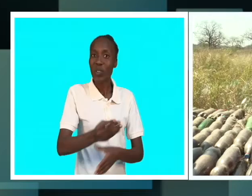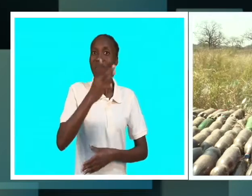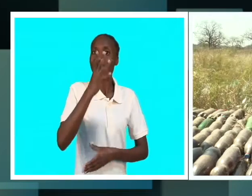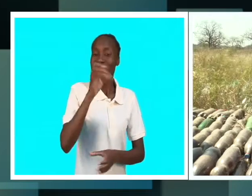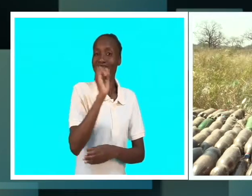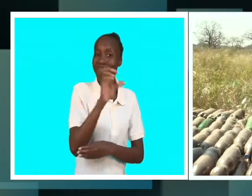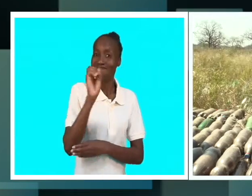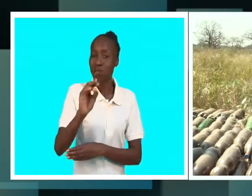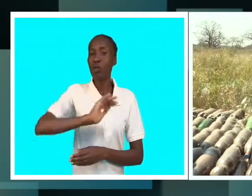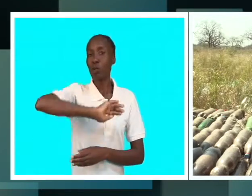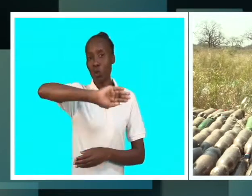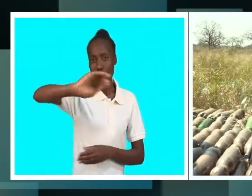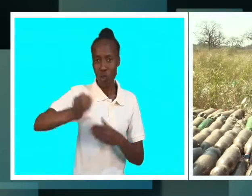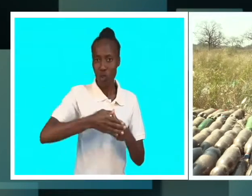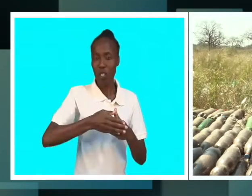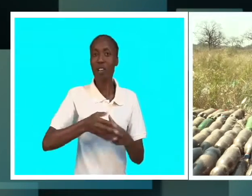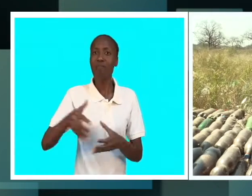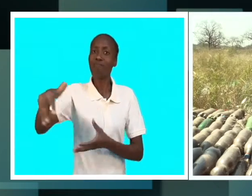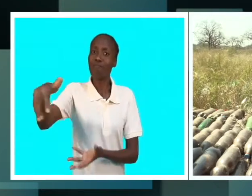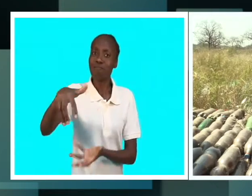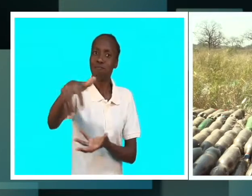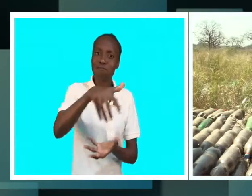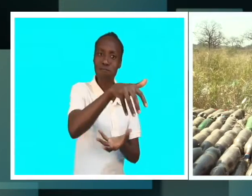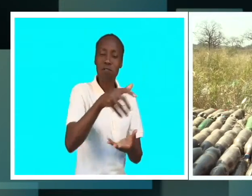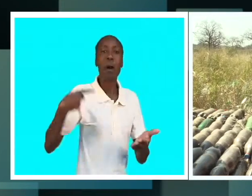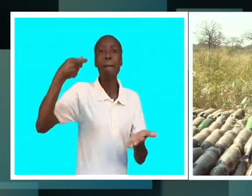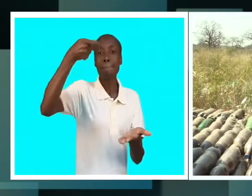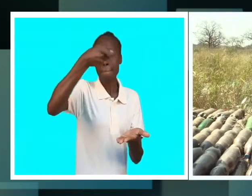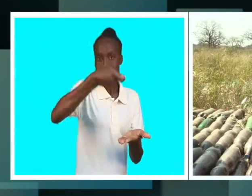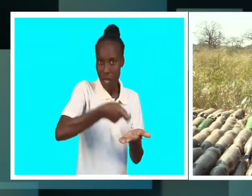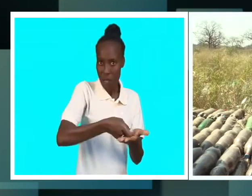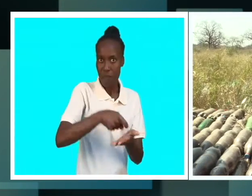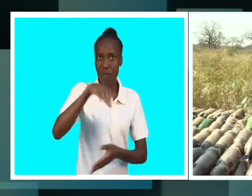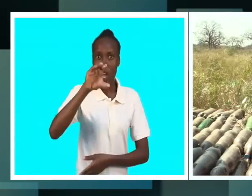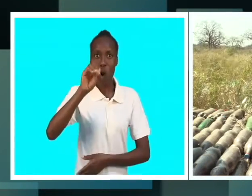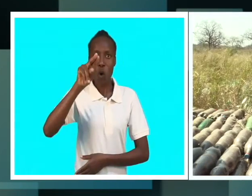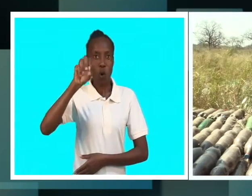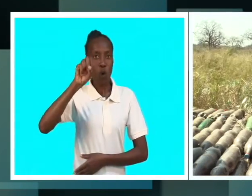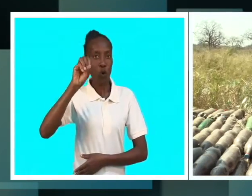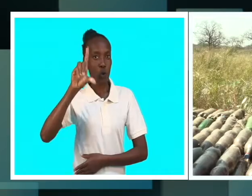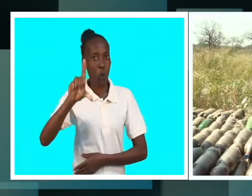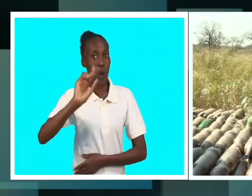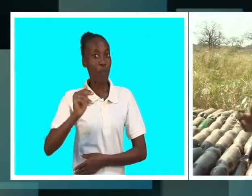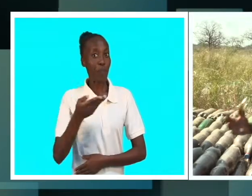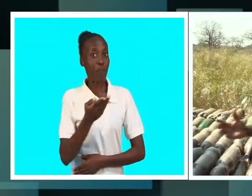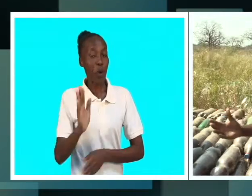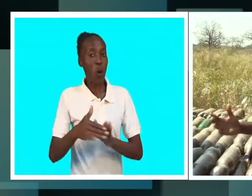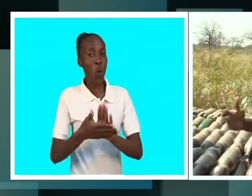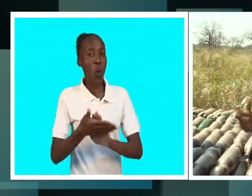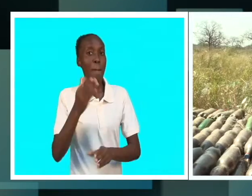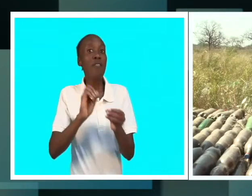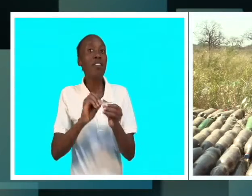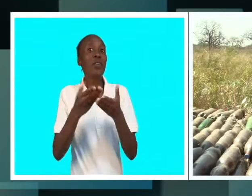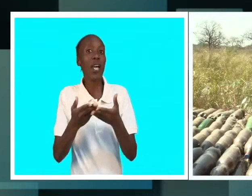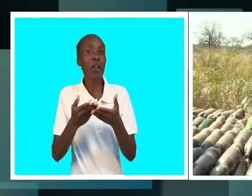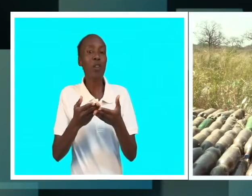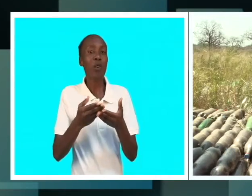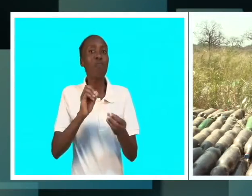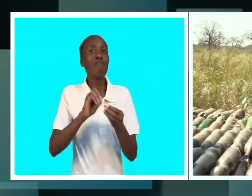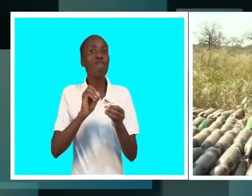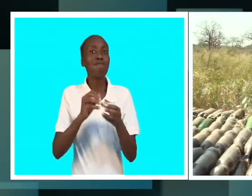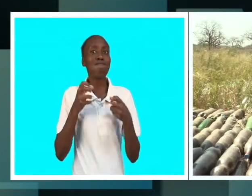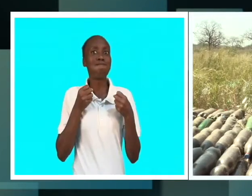depositados, nós voltamos para comprar esta garrafa à Consol. Portanto, daí, formando um ciclo da Consol, nós transportamos a